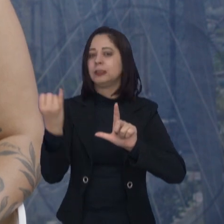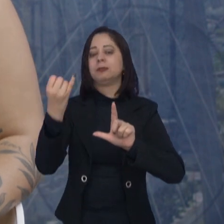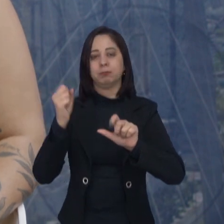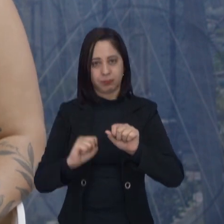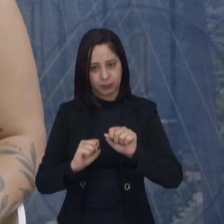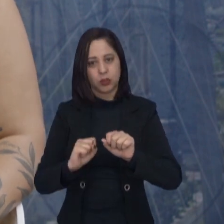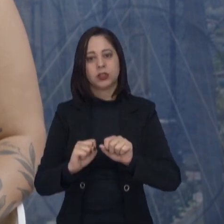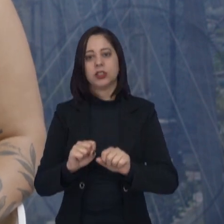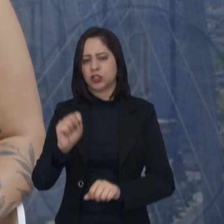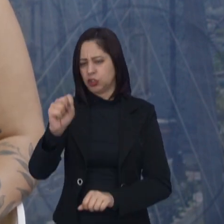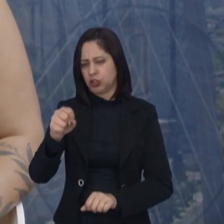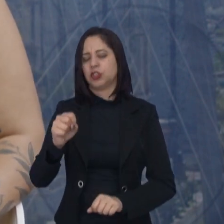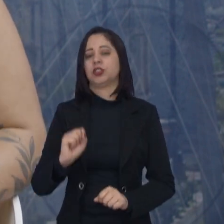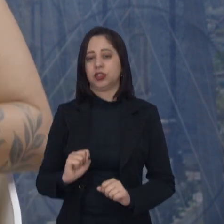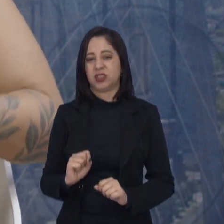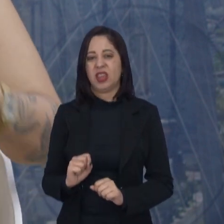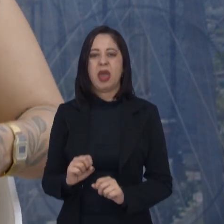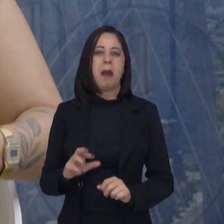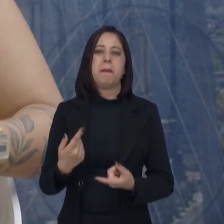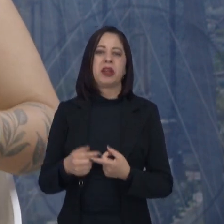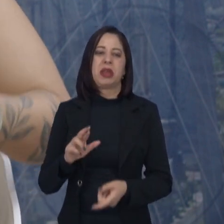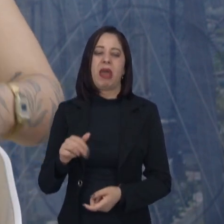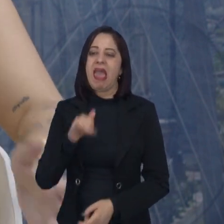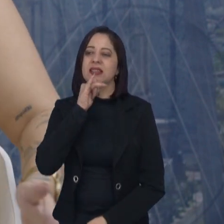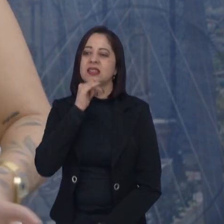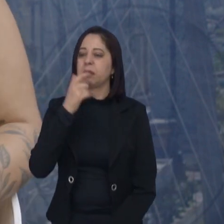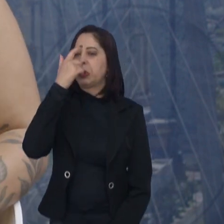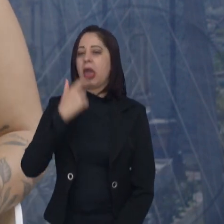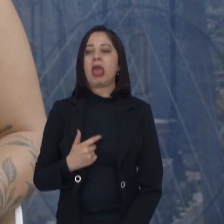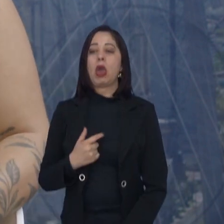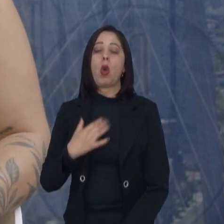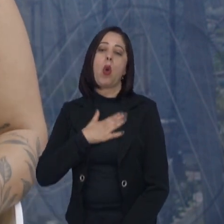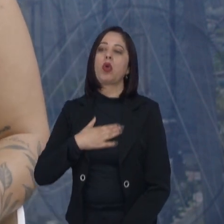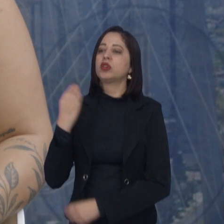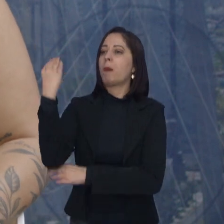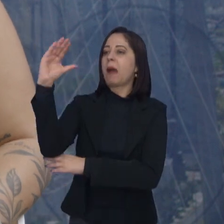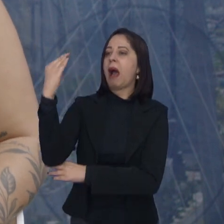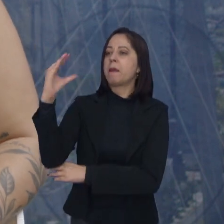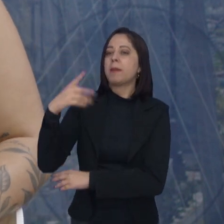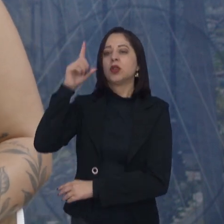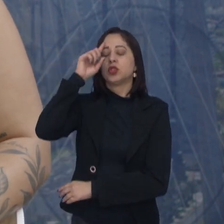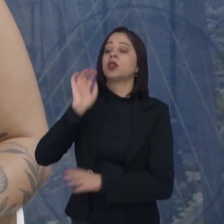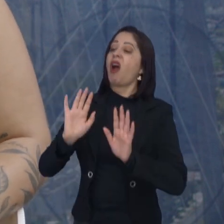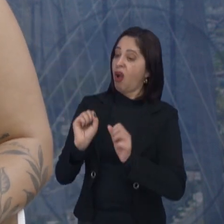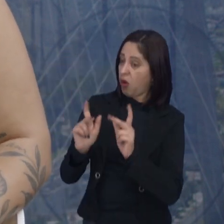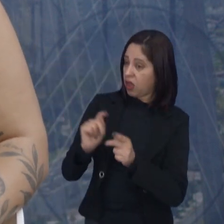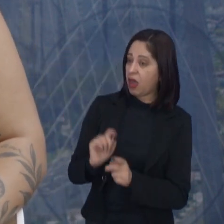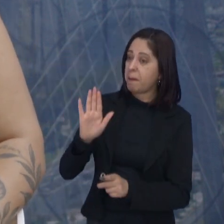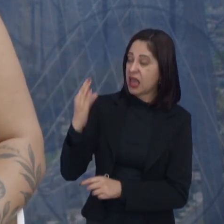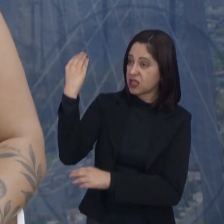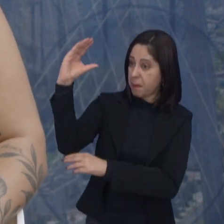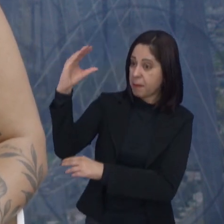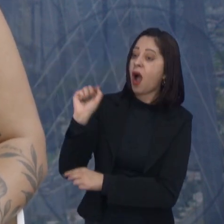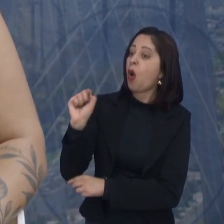resultado muito superior do que só, eu sou muito bom em postar vídeo todo dia. Sim. Mas e aí, o que você vai postar? Esse conteúdo é um conteúdo rico,